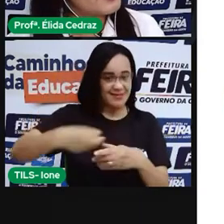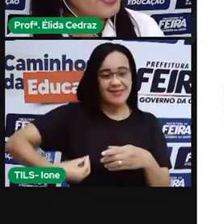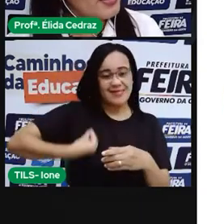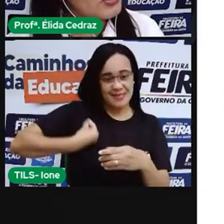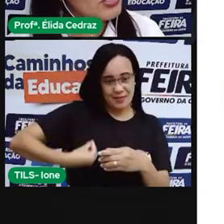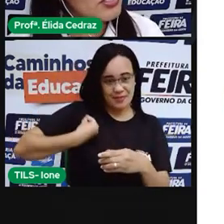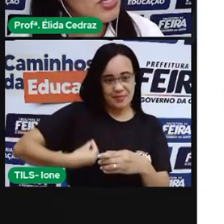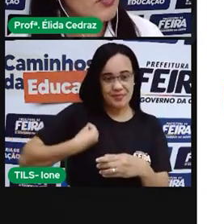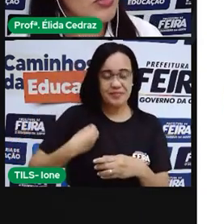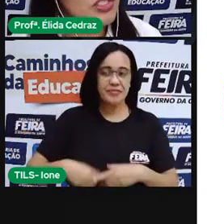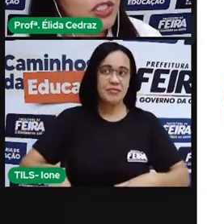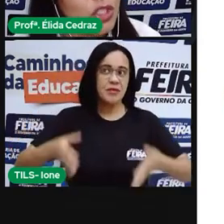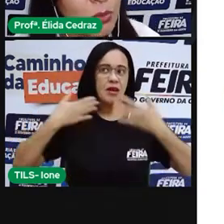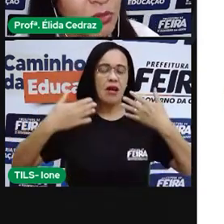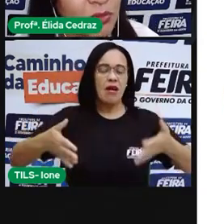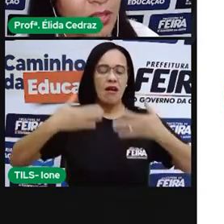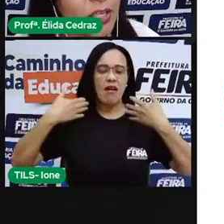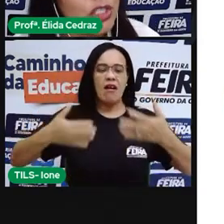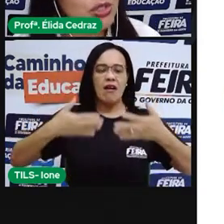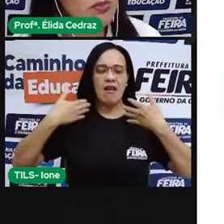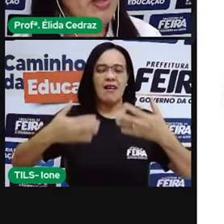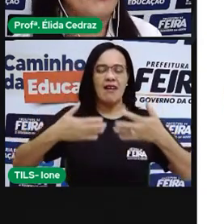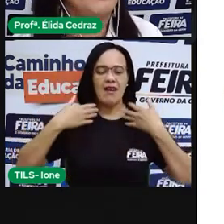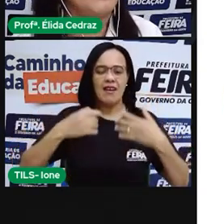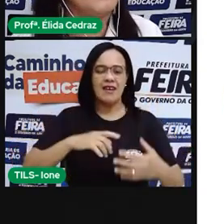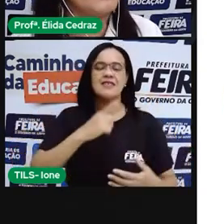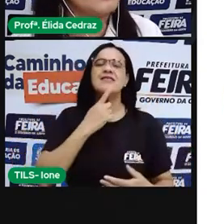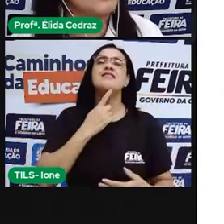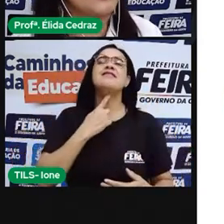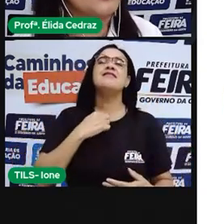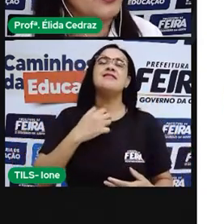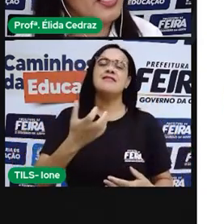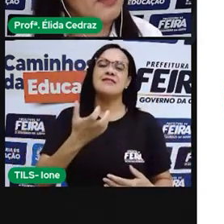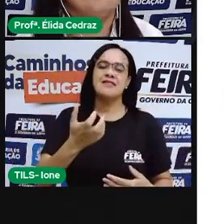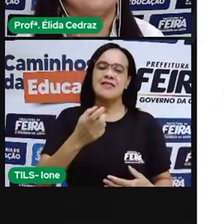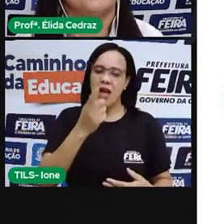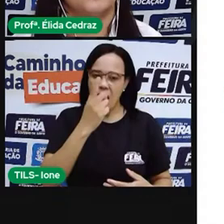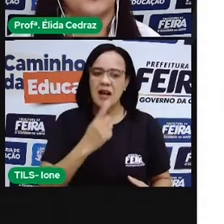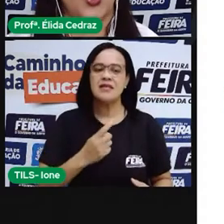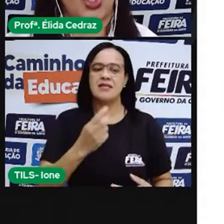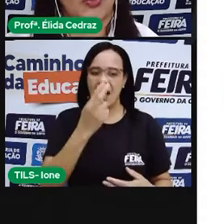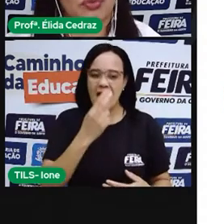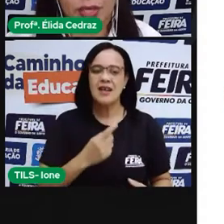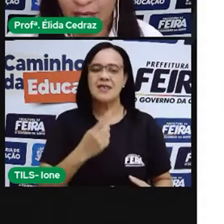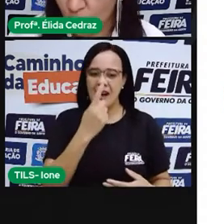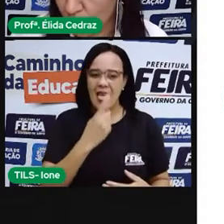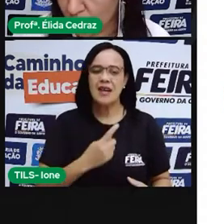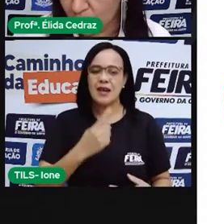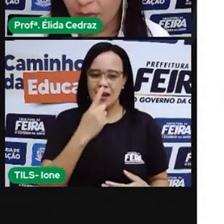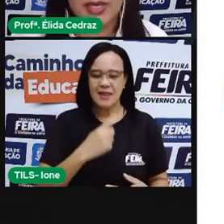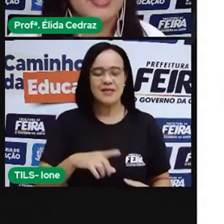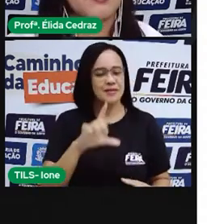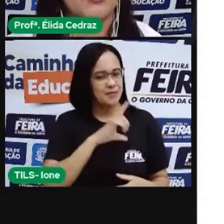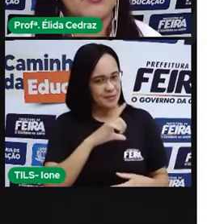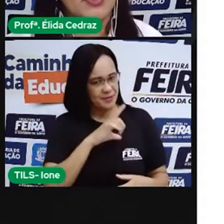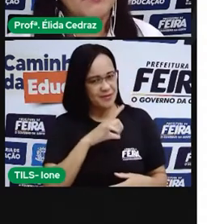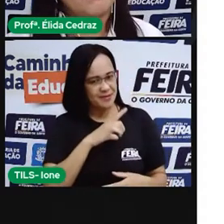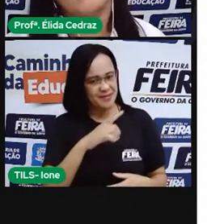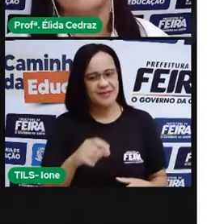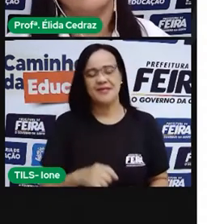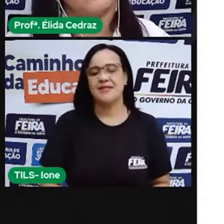dias quentes, nós sentimos vontade de tomar um delicioso quê? Sorvete, isso